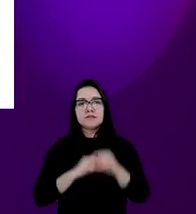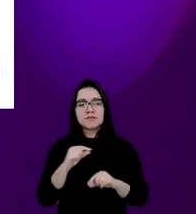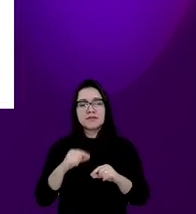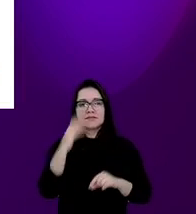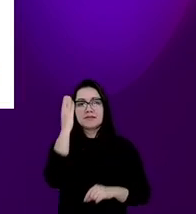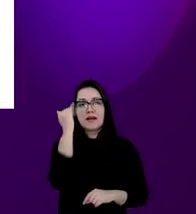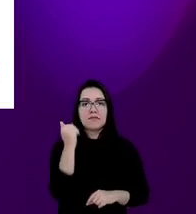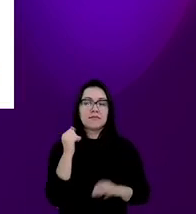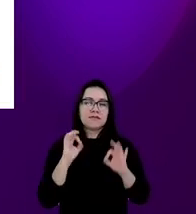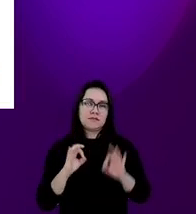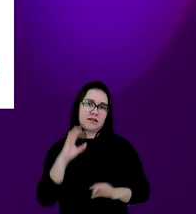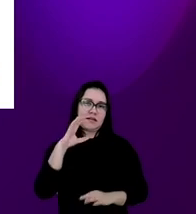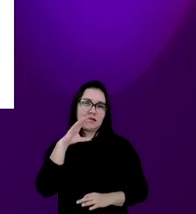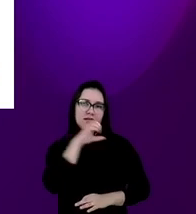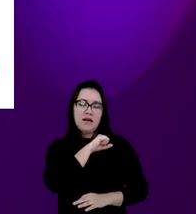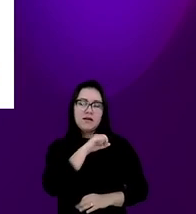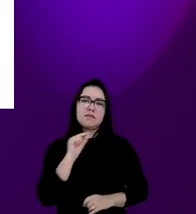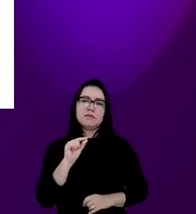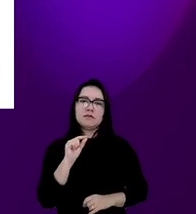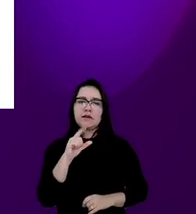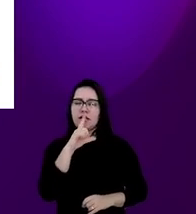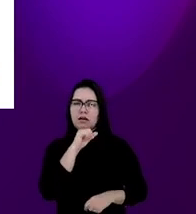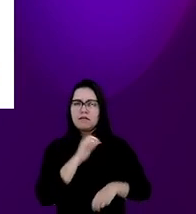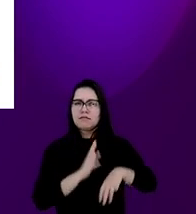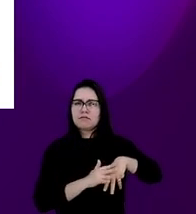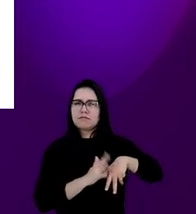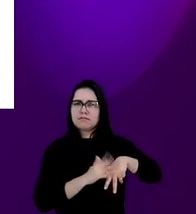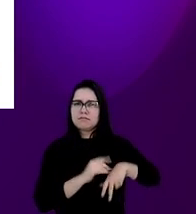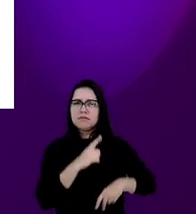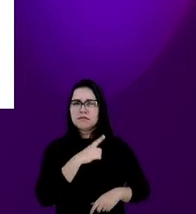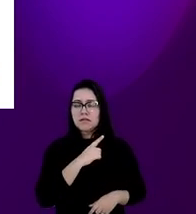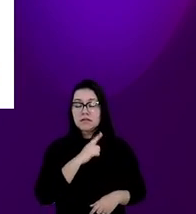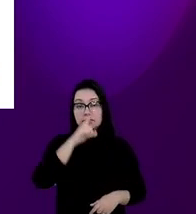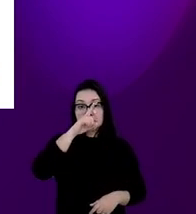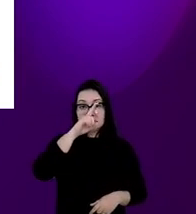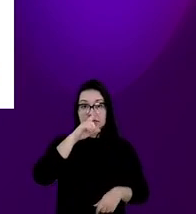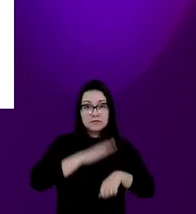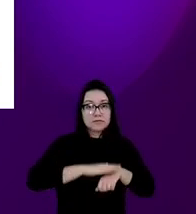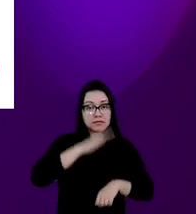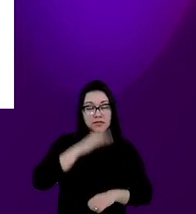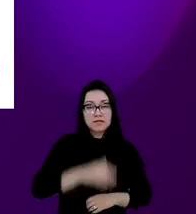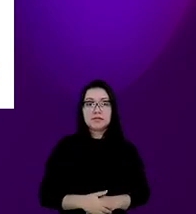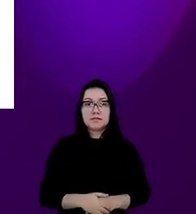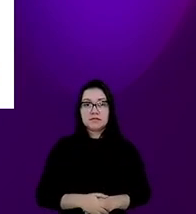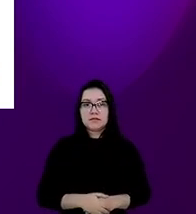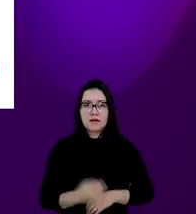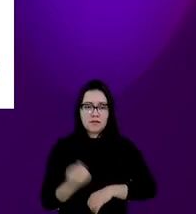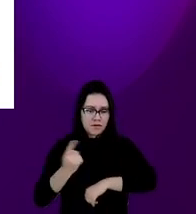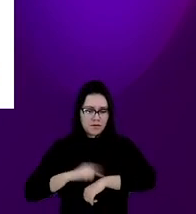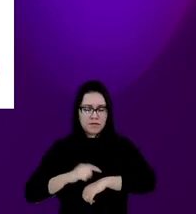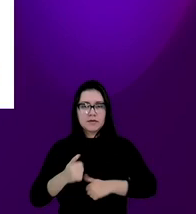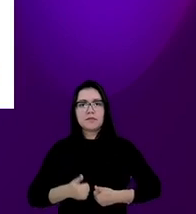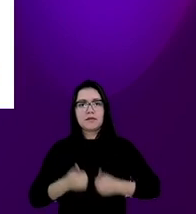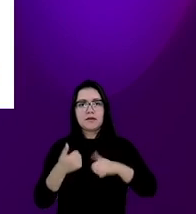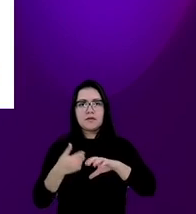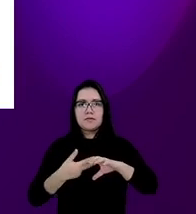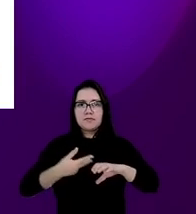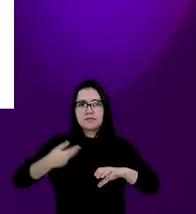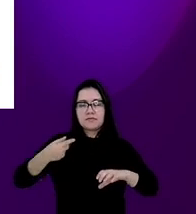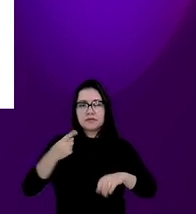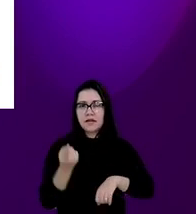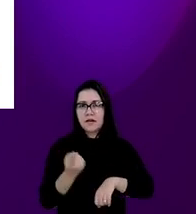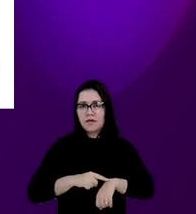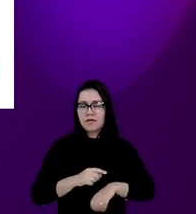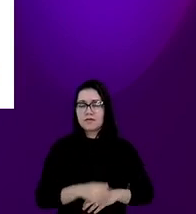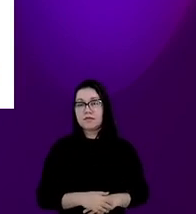reconhecer rapidamente quem é o paciente que tem alto risco, qual é o momento melhor de referir o paciente e evitar